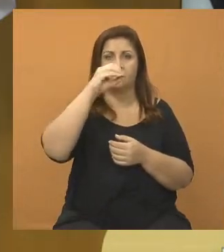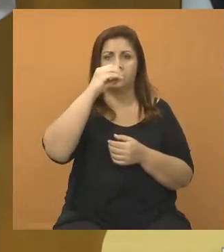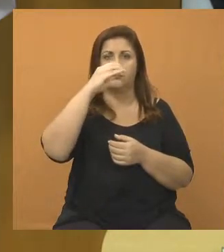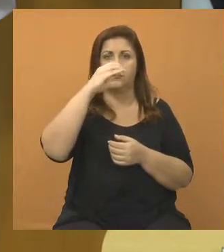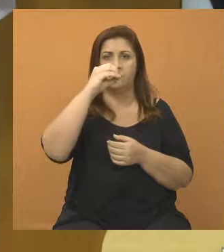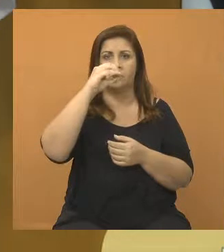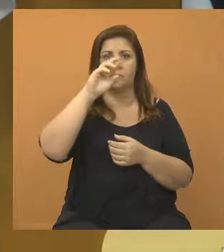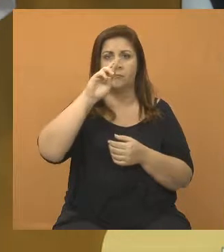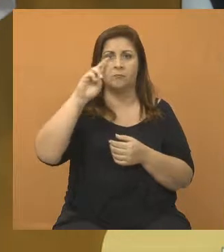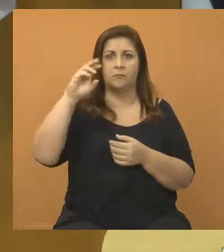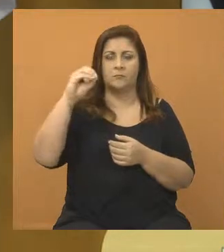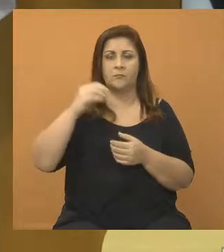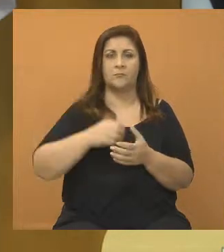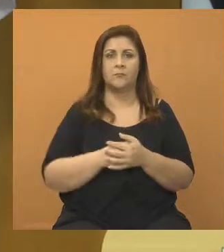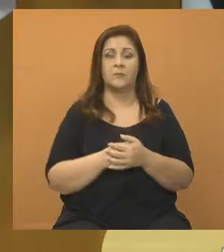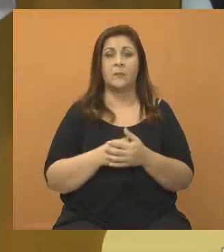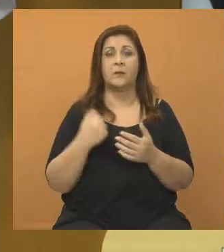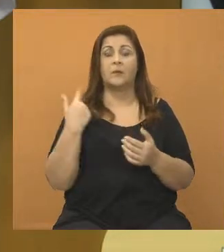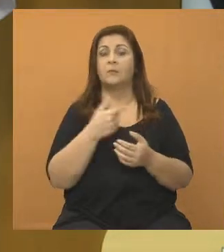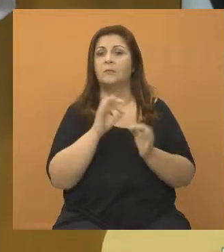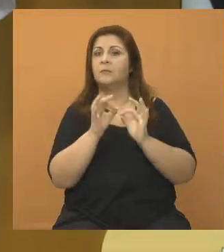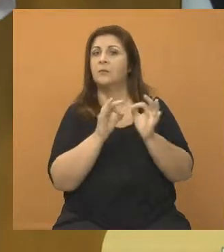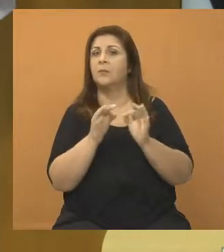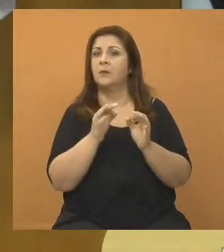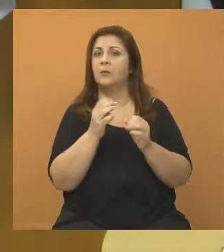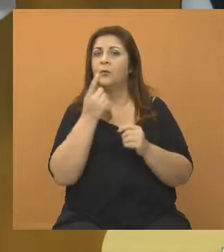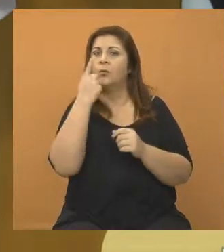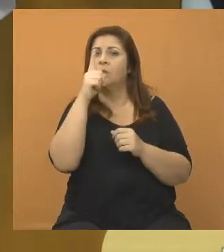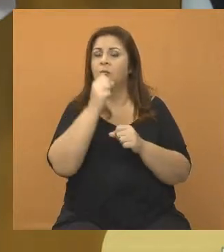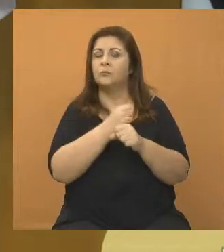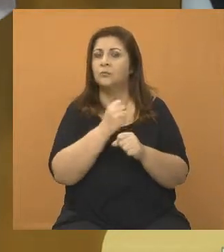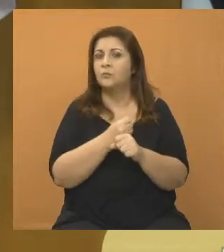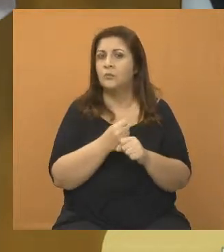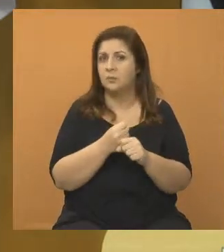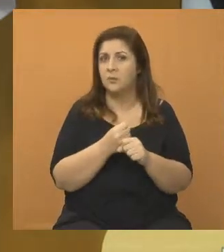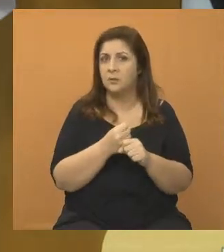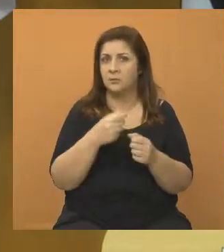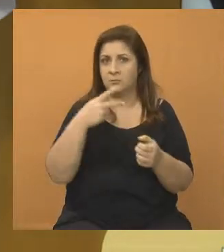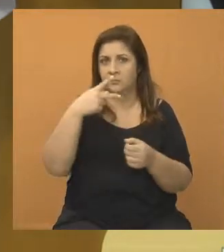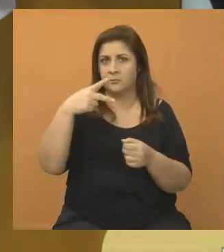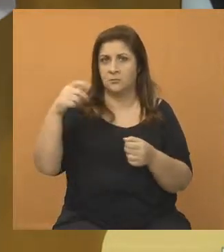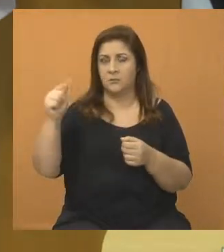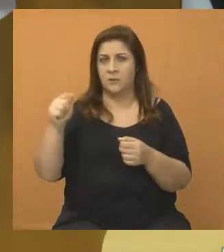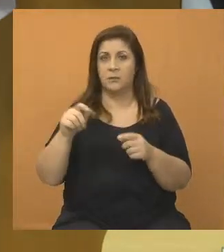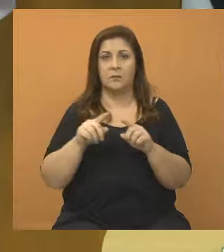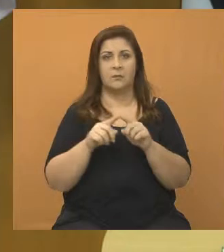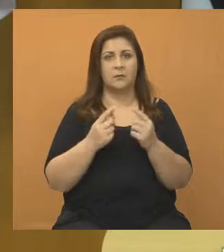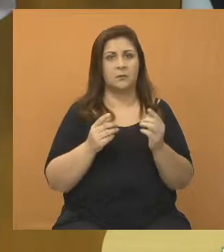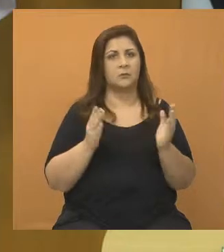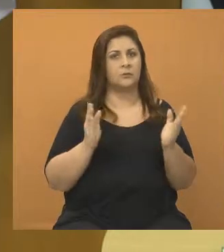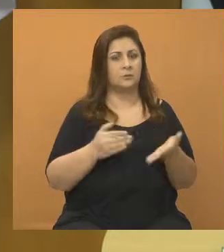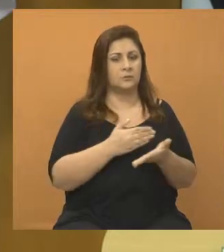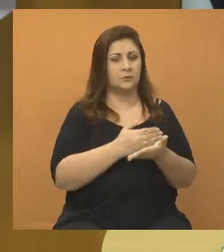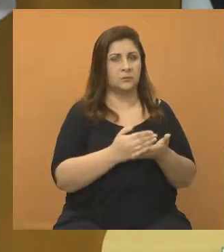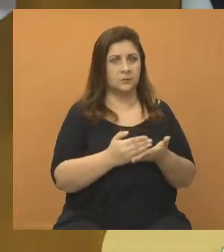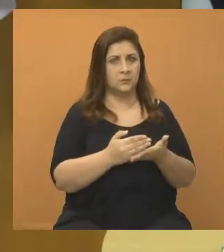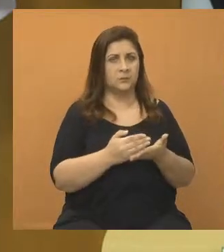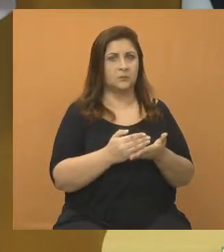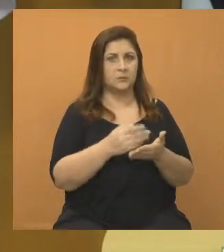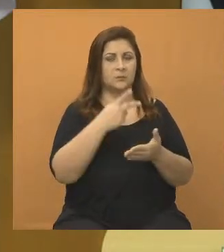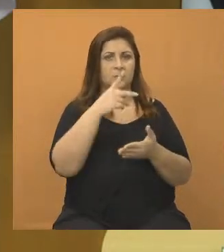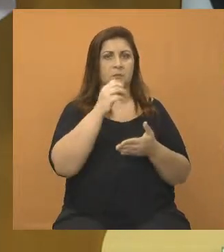e aqui a gente já está considerando ele para o próximo ano, né? Inclusive, a desapropriação, o projeto já está em